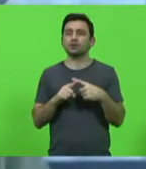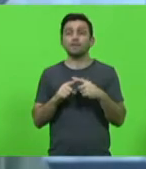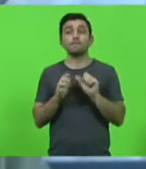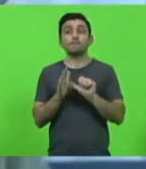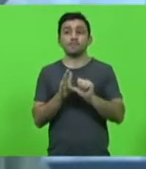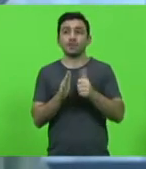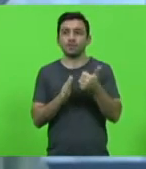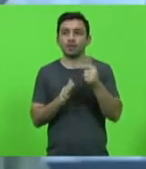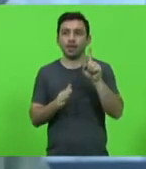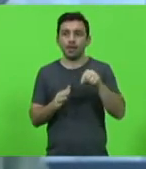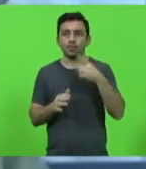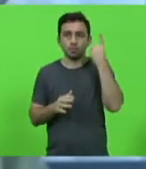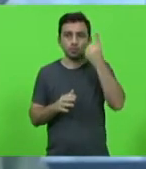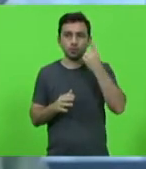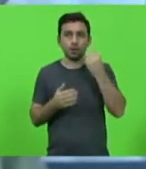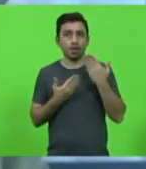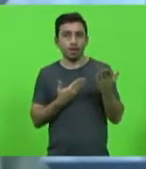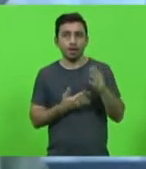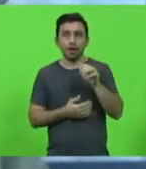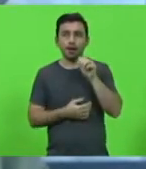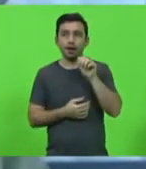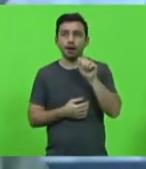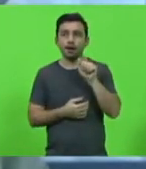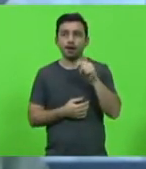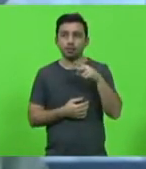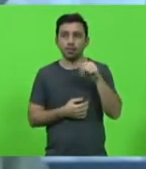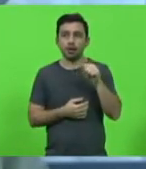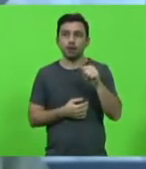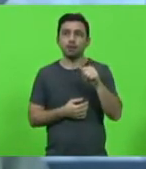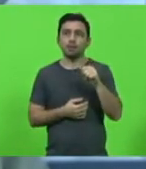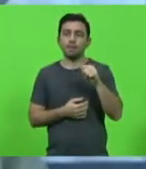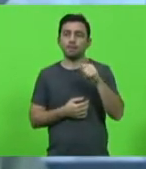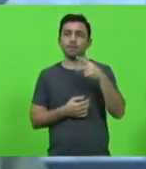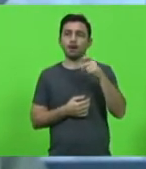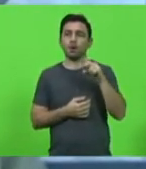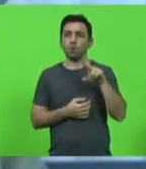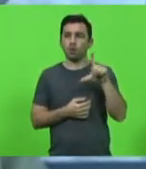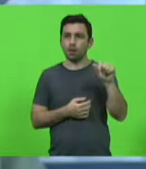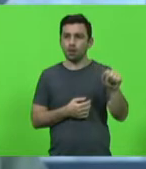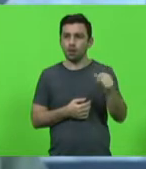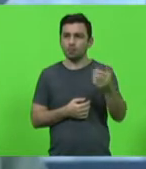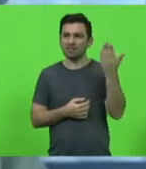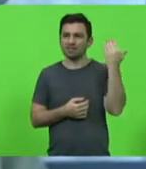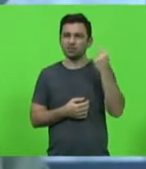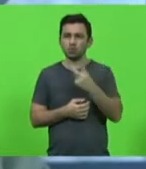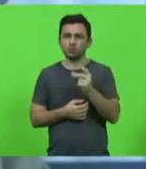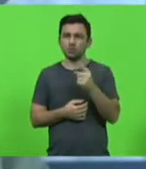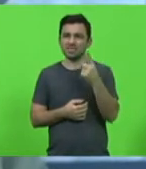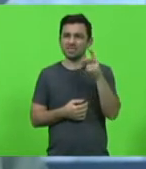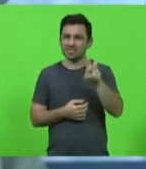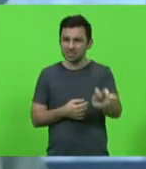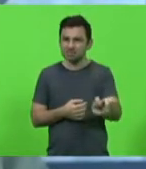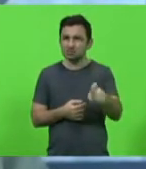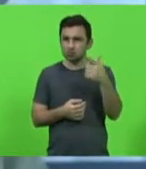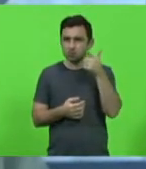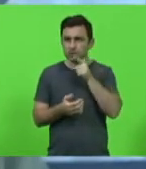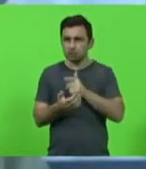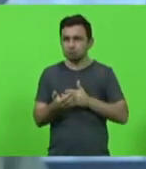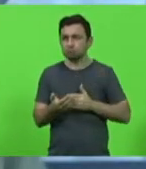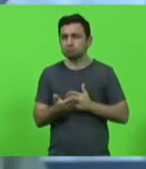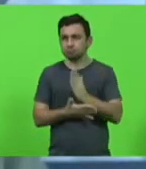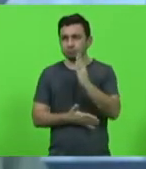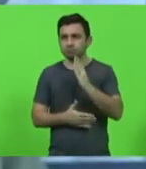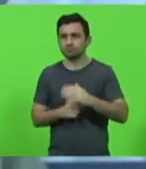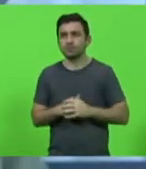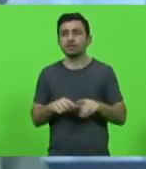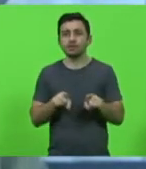lugar, pela deputada Ana Paula Lima, que é autora da lei que foi aprovada em 2015, também fazendo justiça